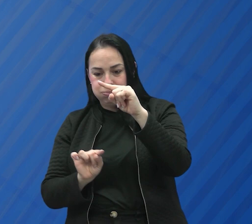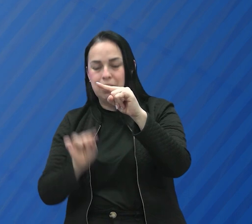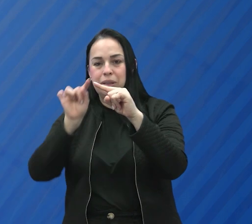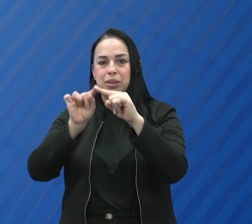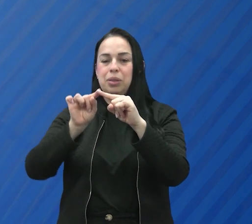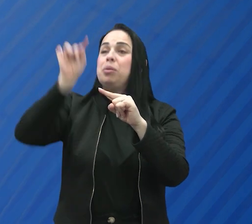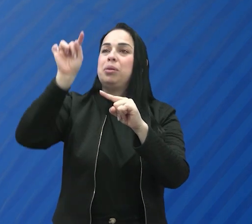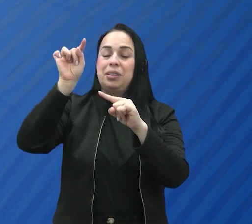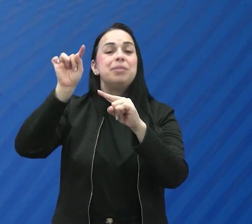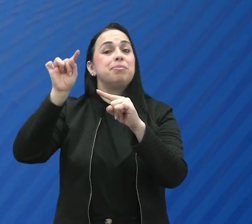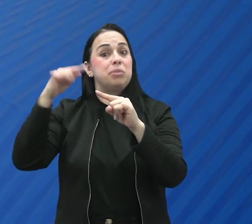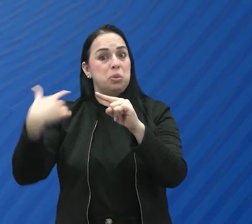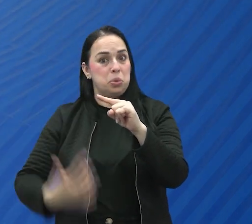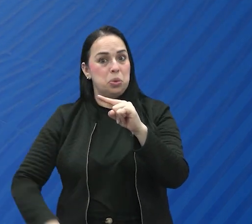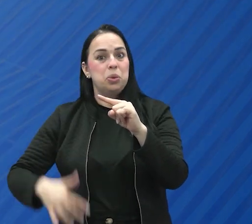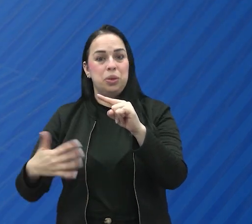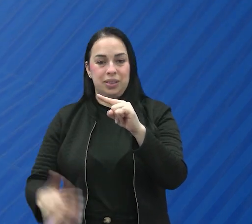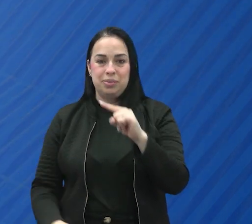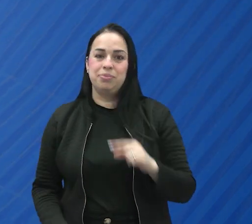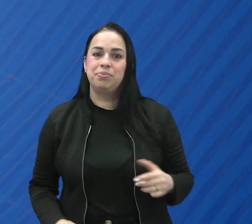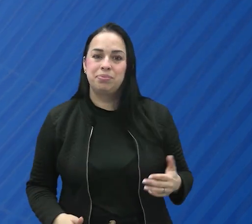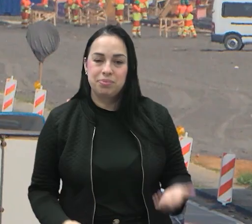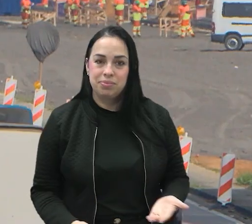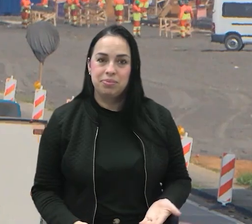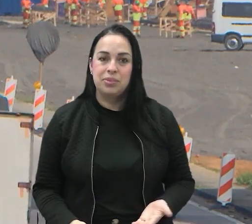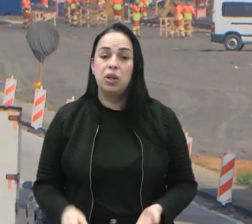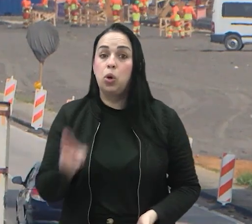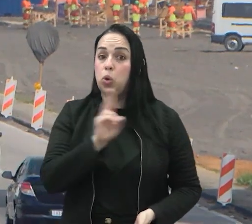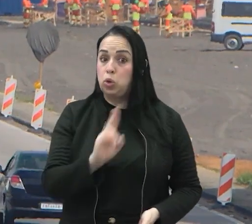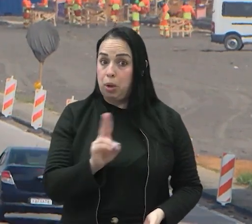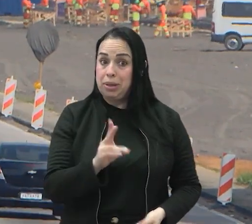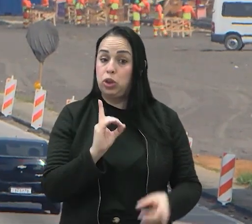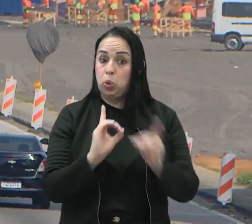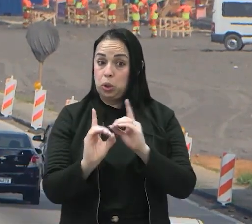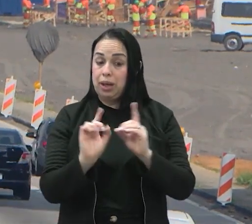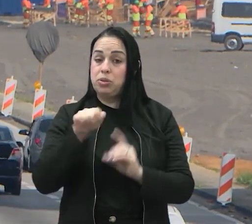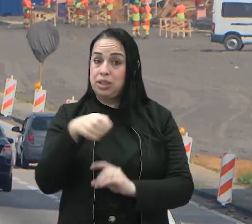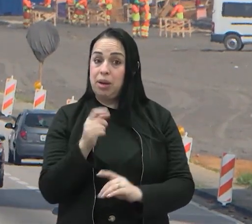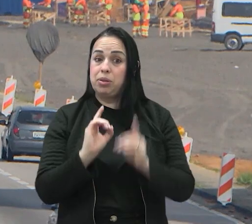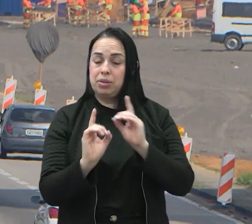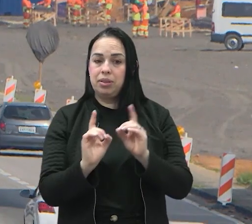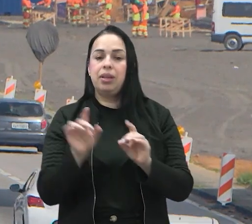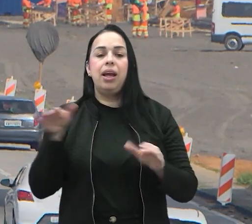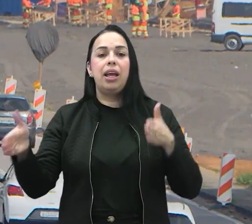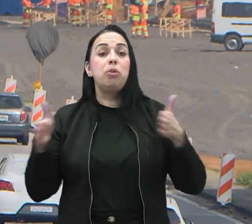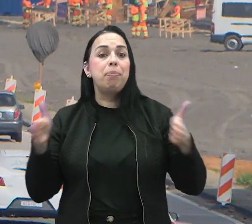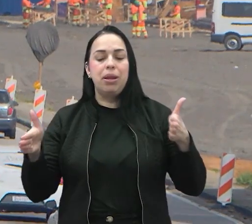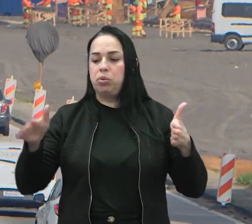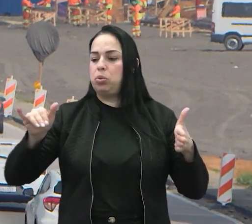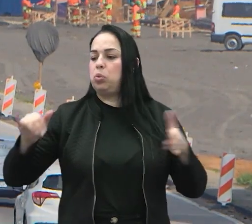leste e de 50 a 99 mais a oeste. O nome Presidente Dutra é dado ao trecho Rio-São